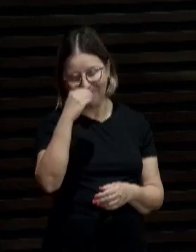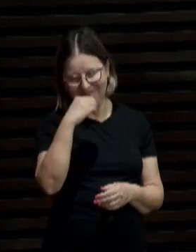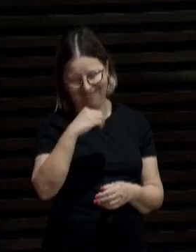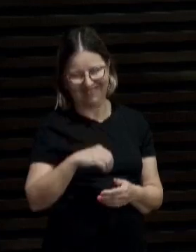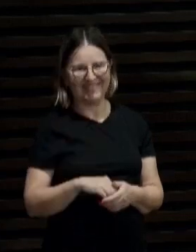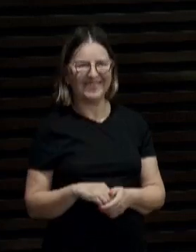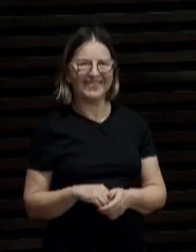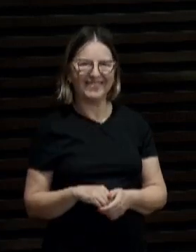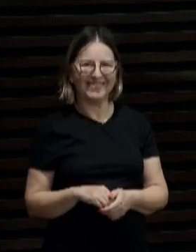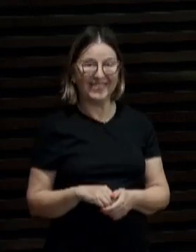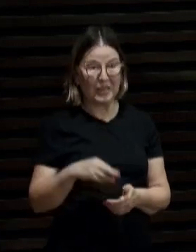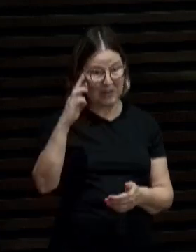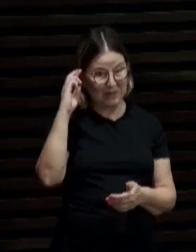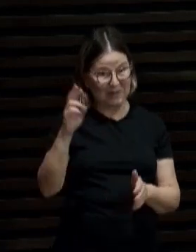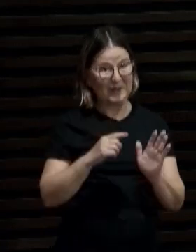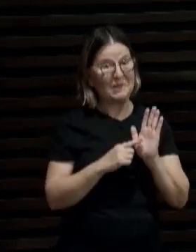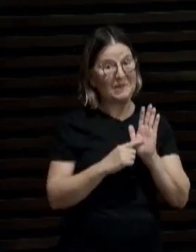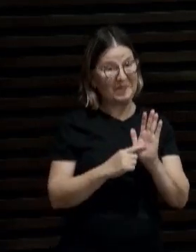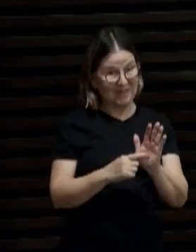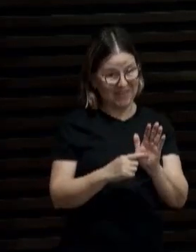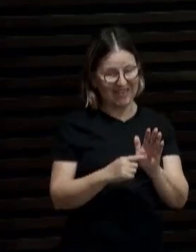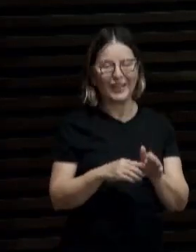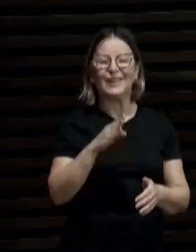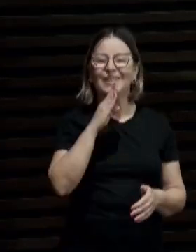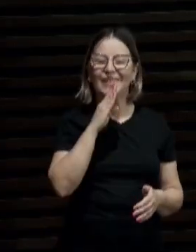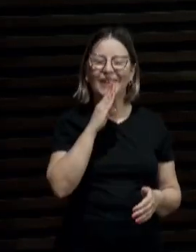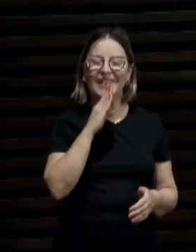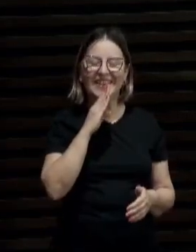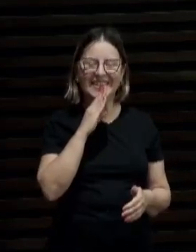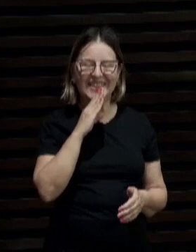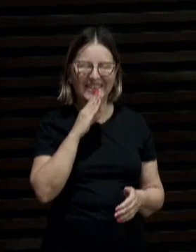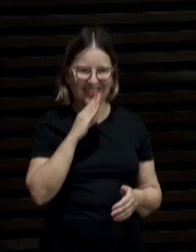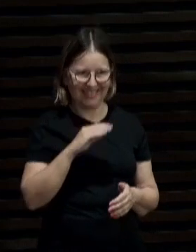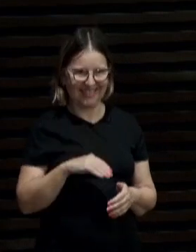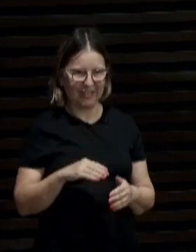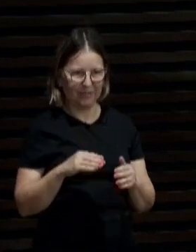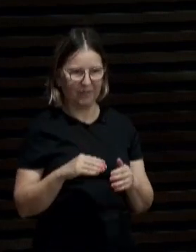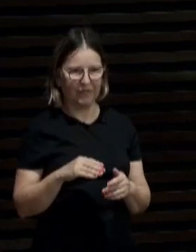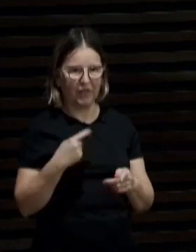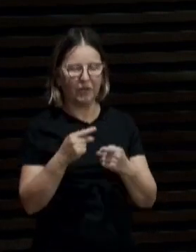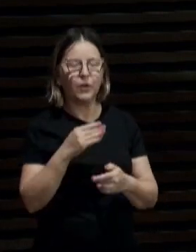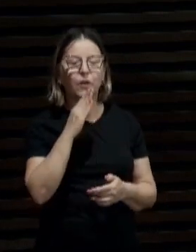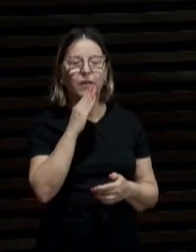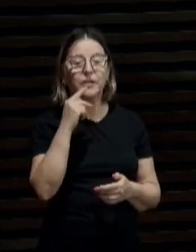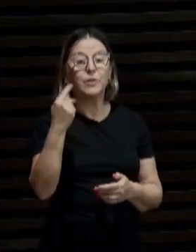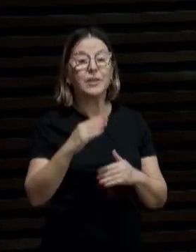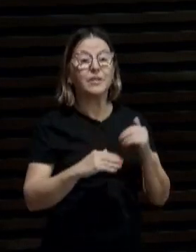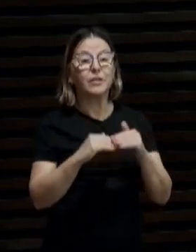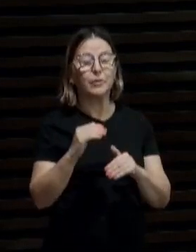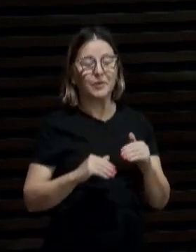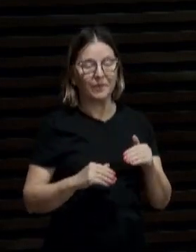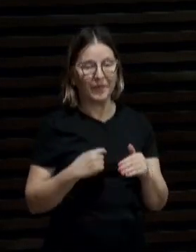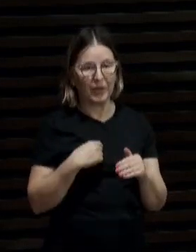Senhor prossegue demonstrando que conhece bem aquela igreja. Olha que coisa, conheço as tuas obras. Aí eu quero abrir um parêntese